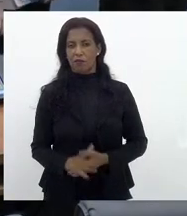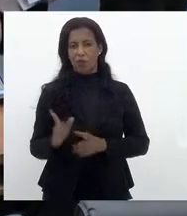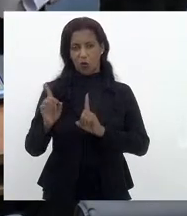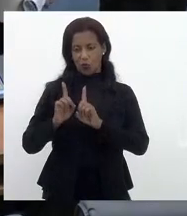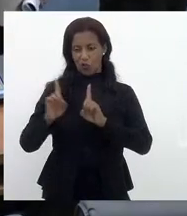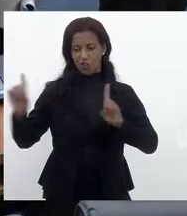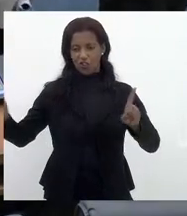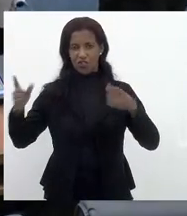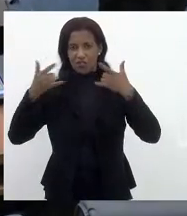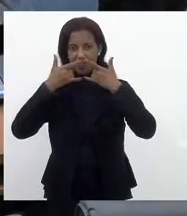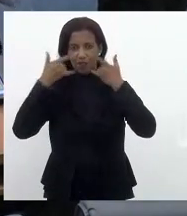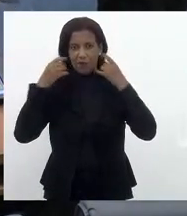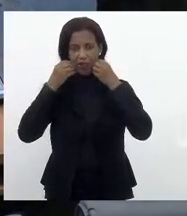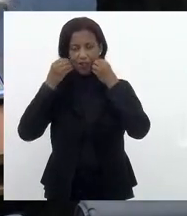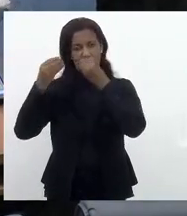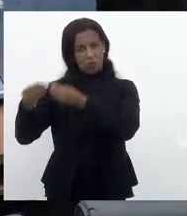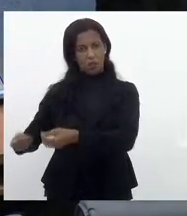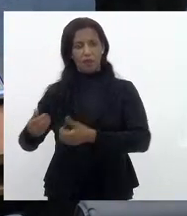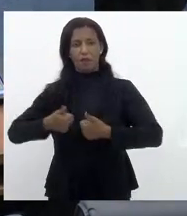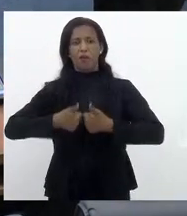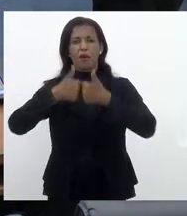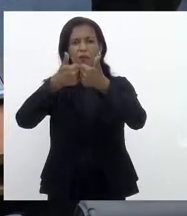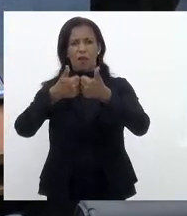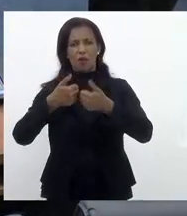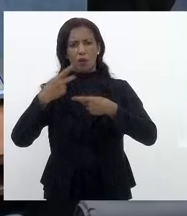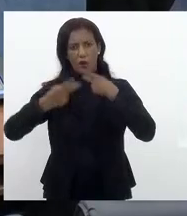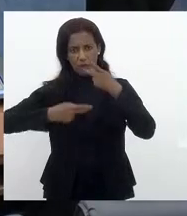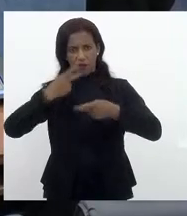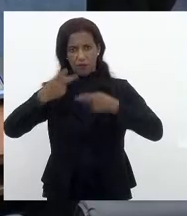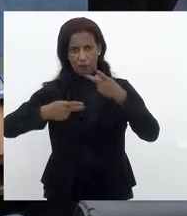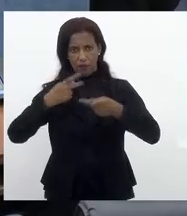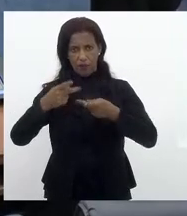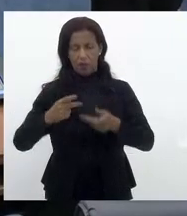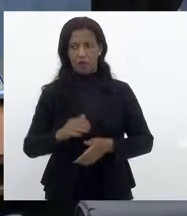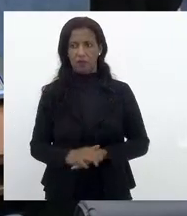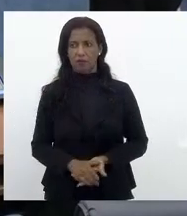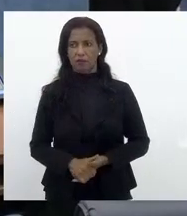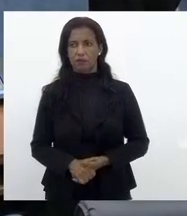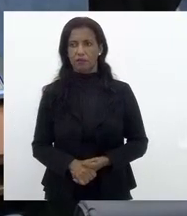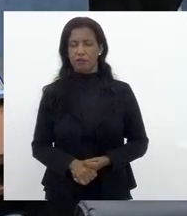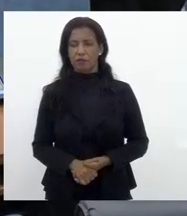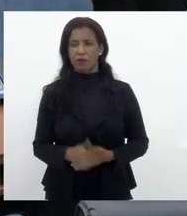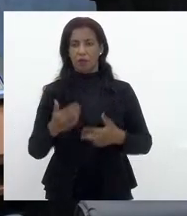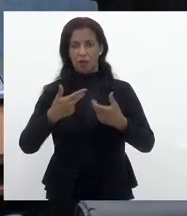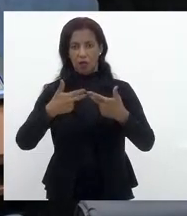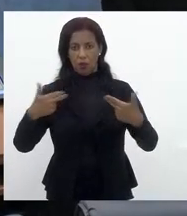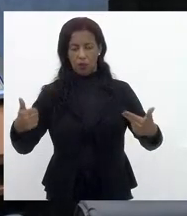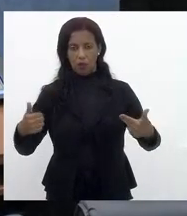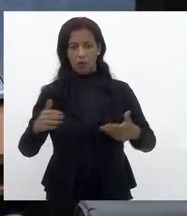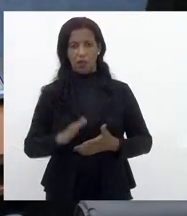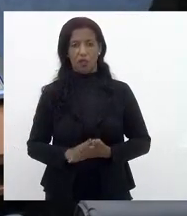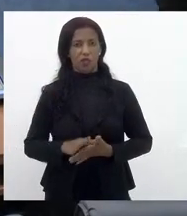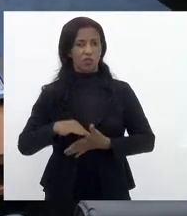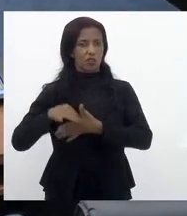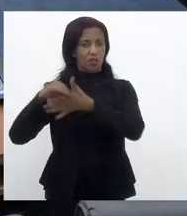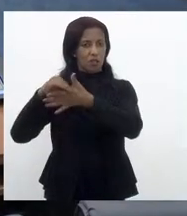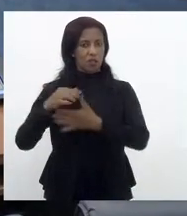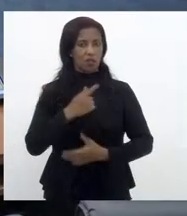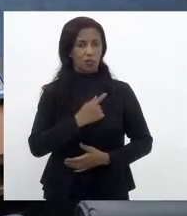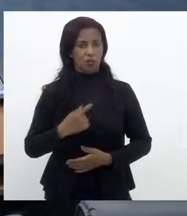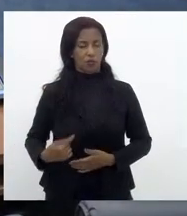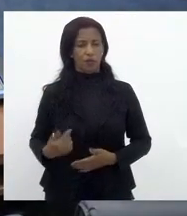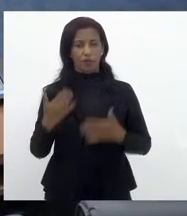distância aceitável retirar a máscara para ficar melhor a minha fala nessa na qualidade de líder de governo